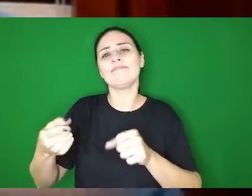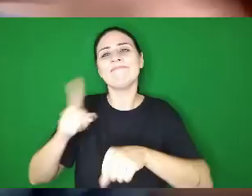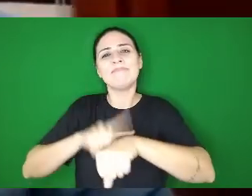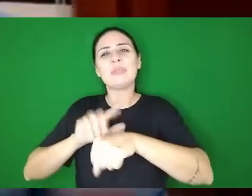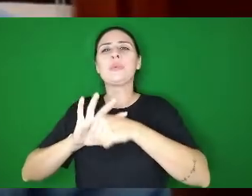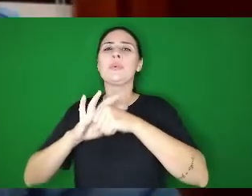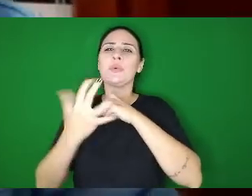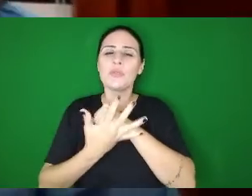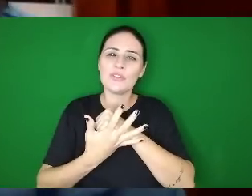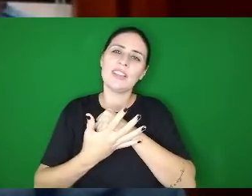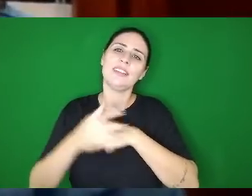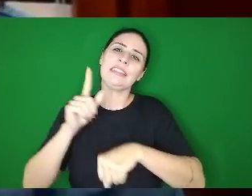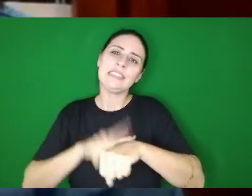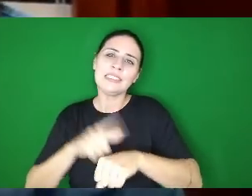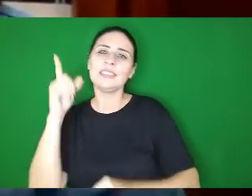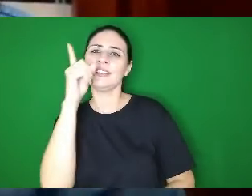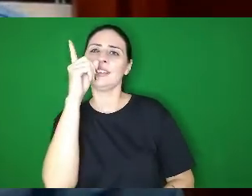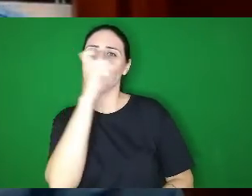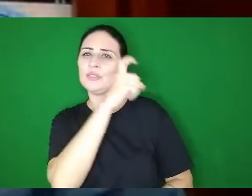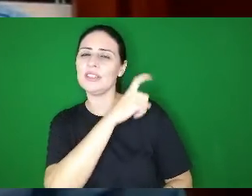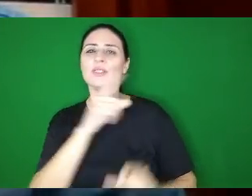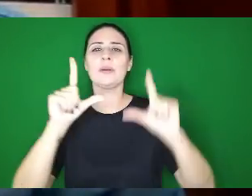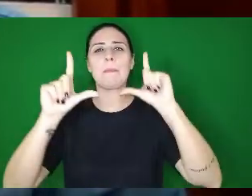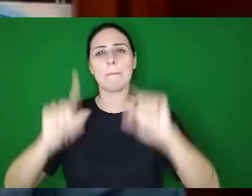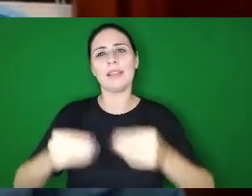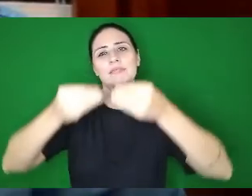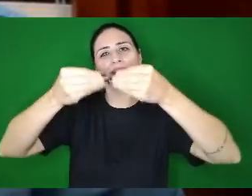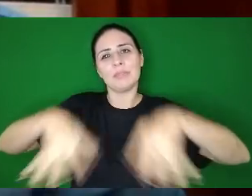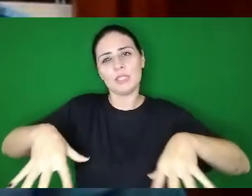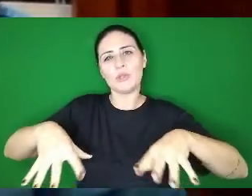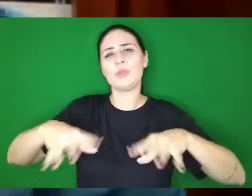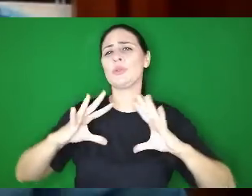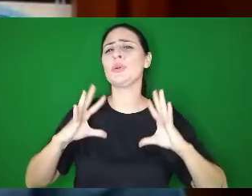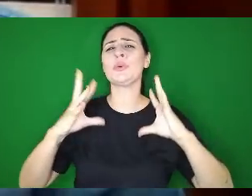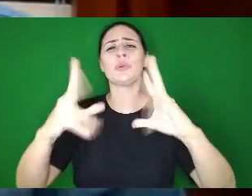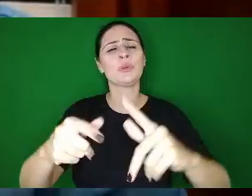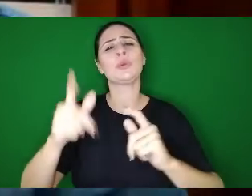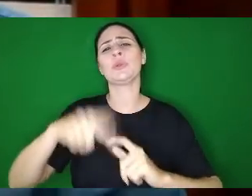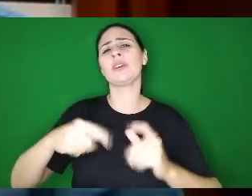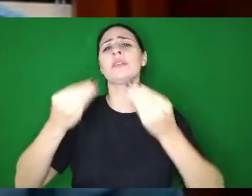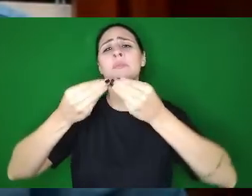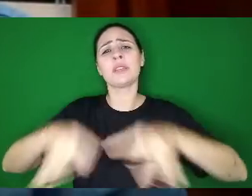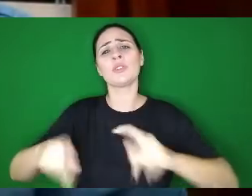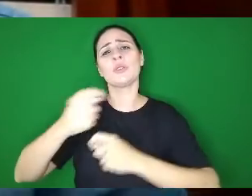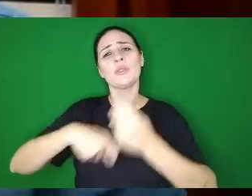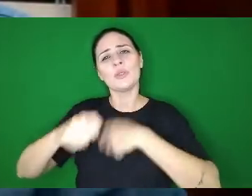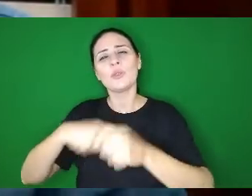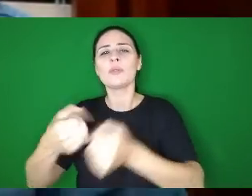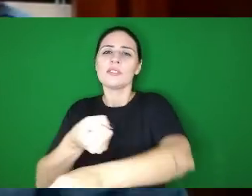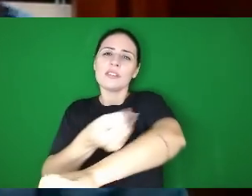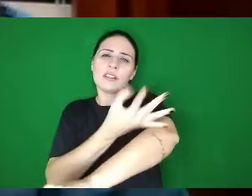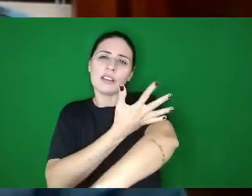passar por essa fase aí com menos prejuízo possível em todos os níveis, né, prejuízo econômico,